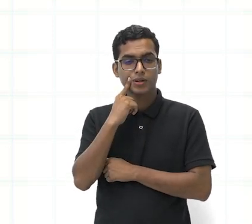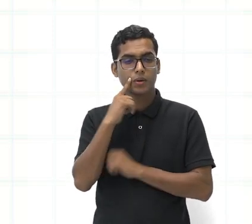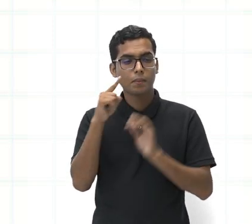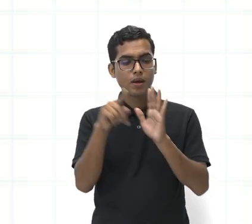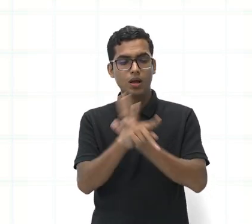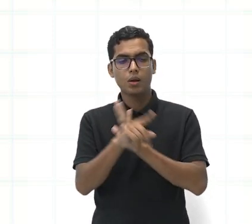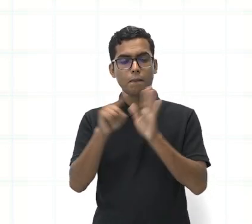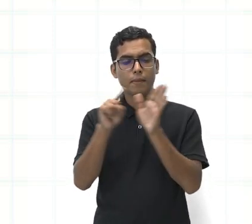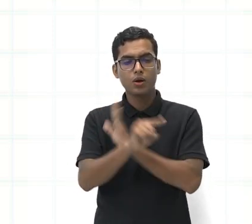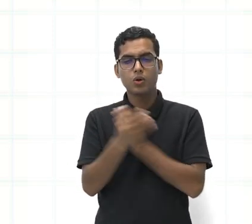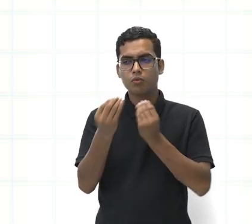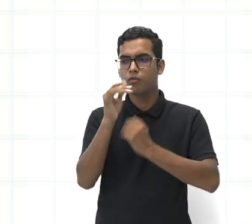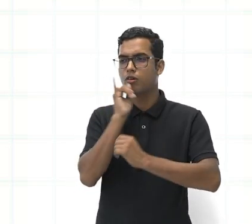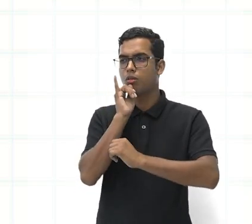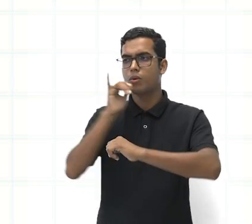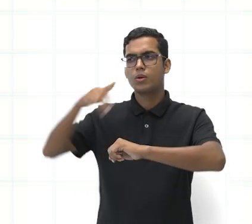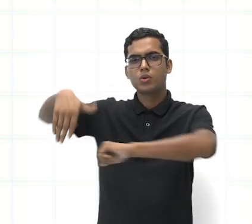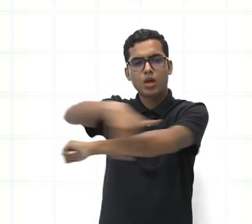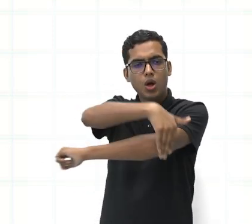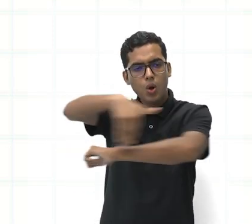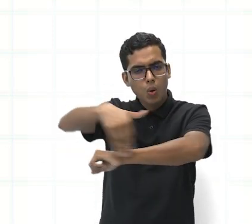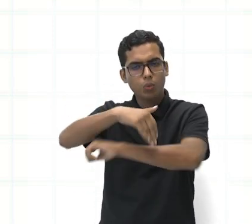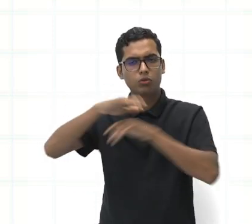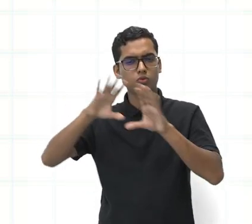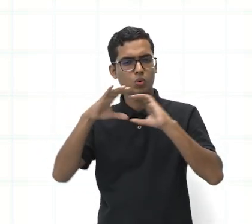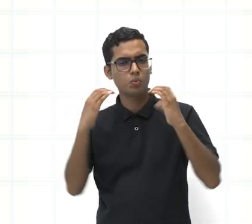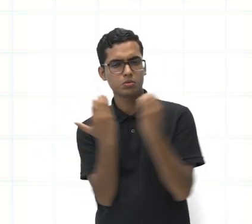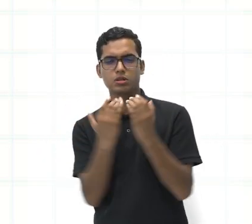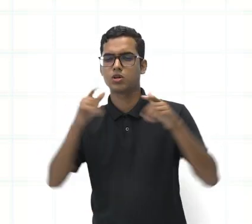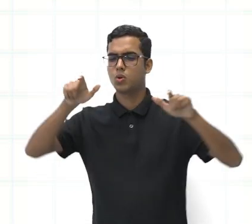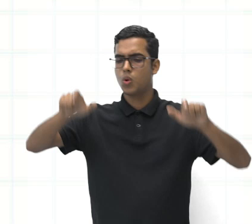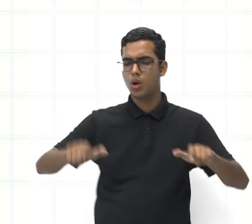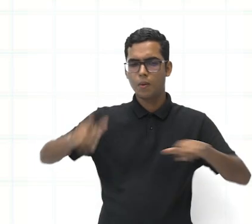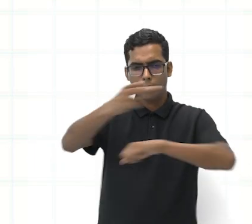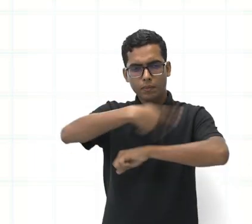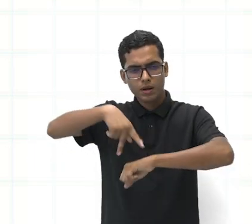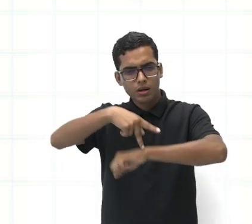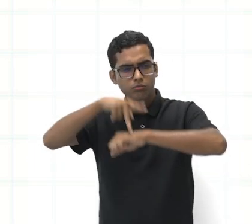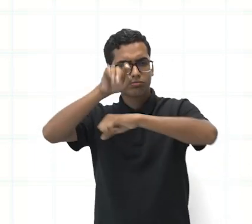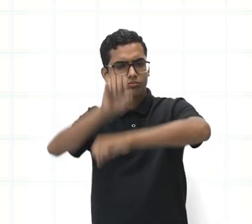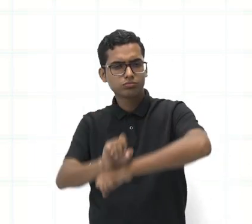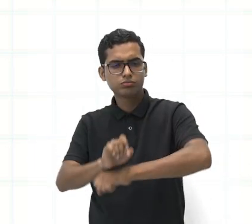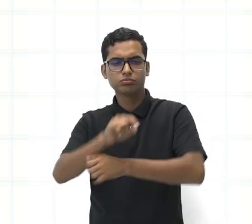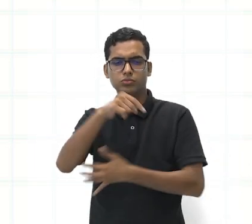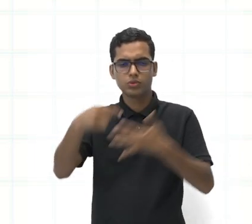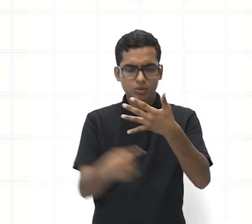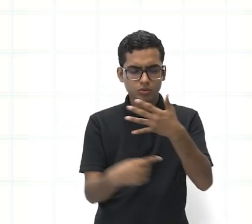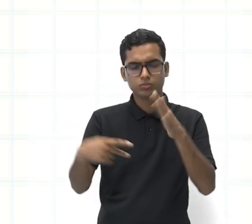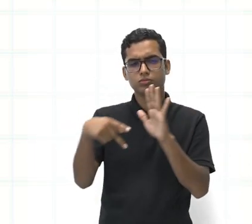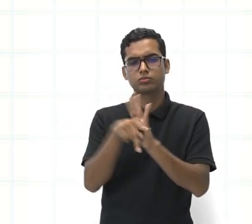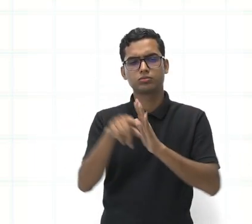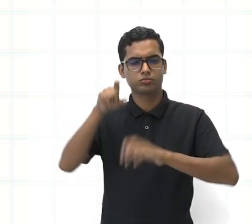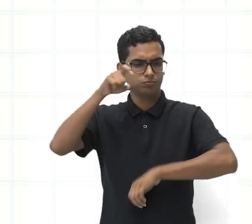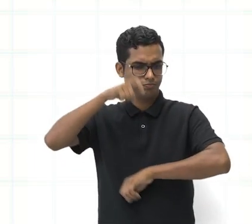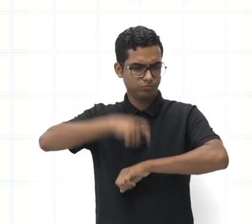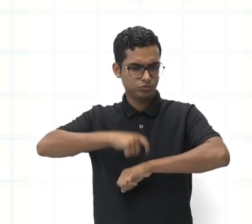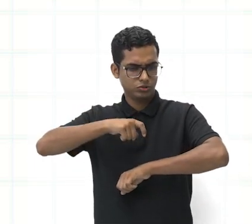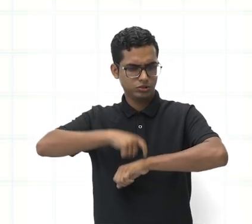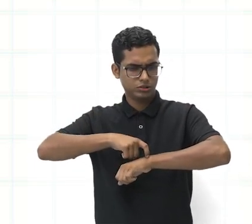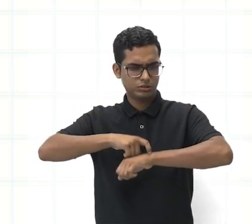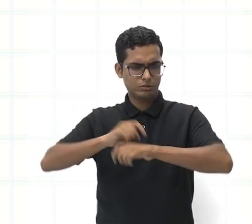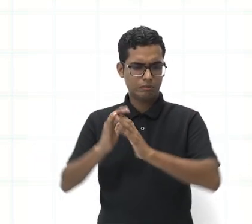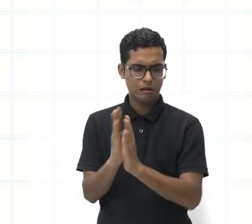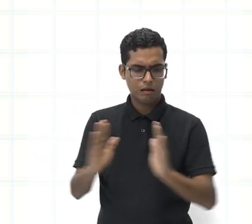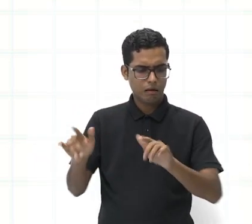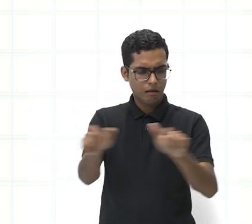sua rua, até a sua comunidade, a sua cidade, seu país. Essa limitação de tempo, ela não existe, de